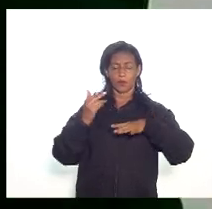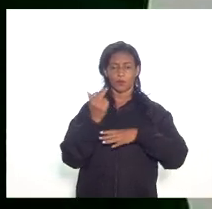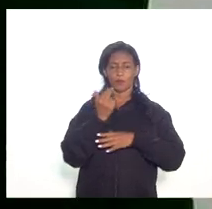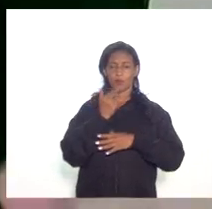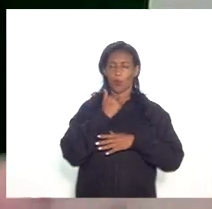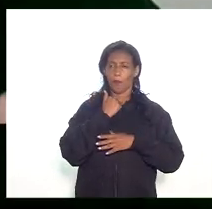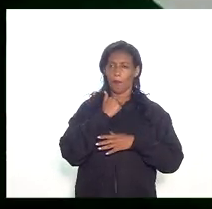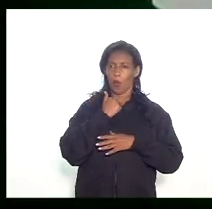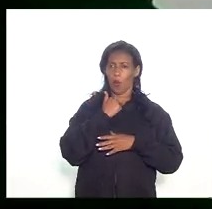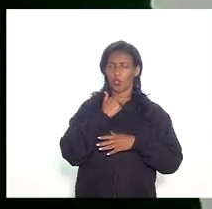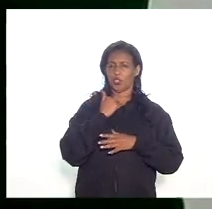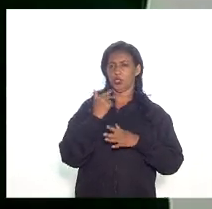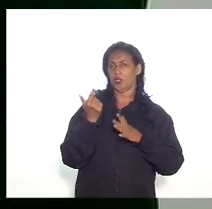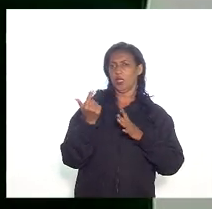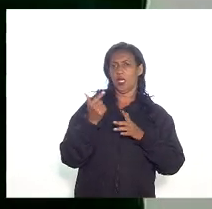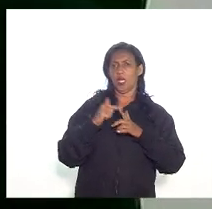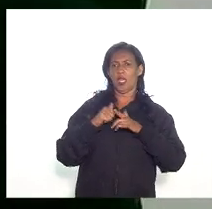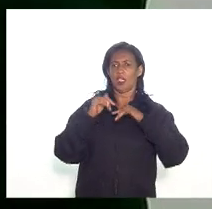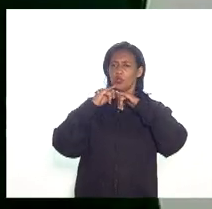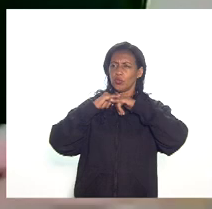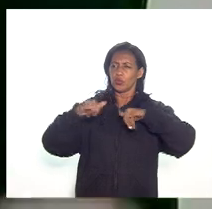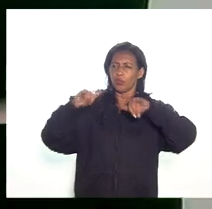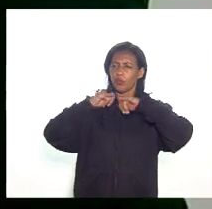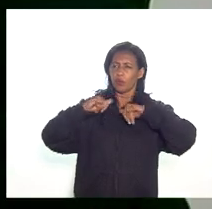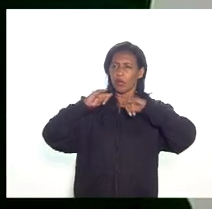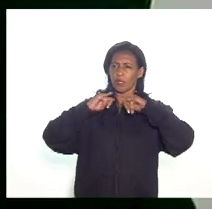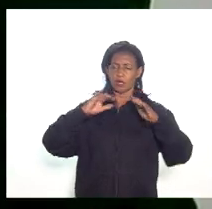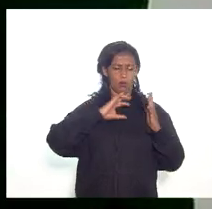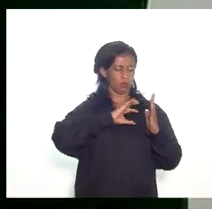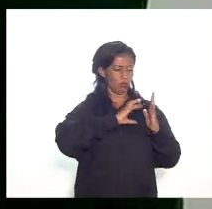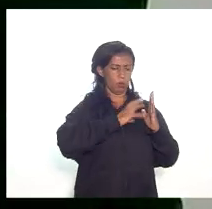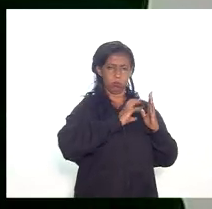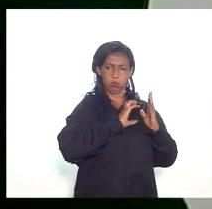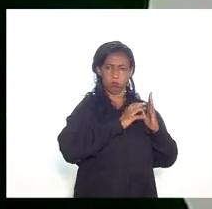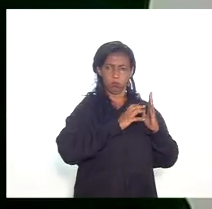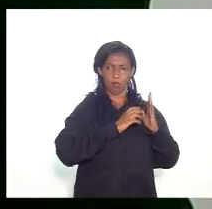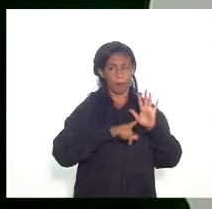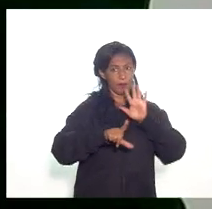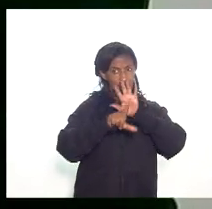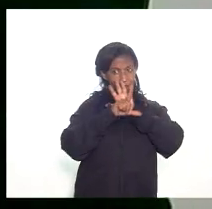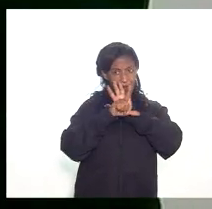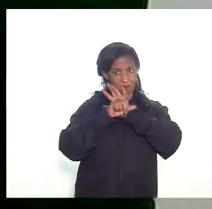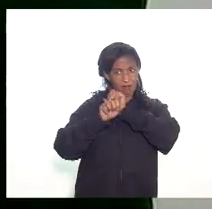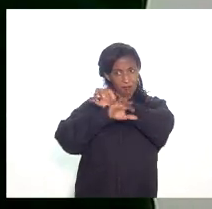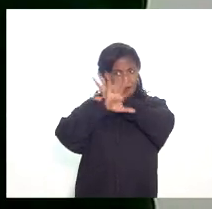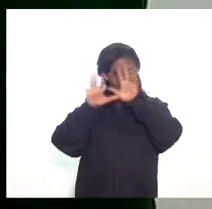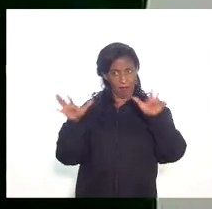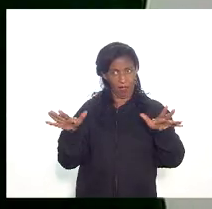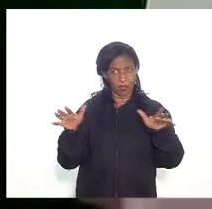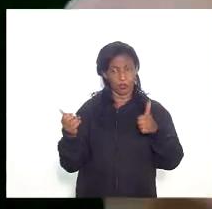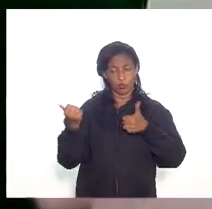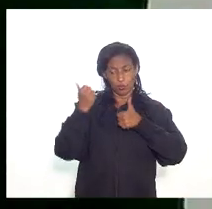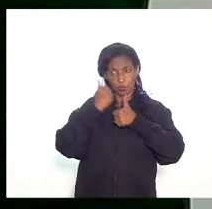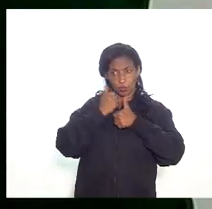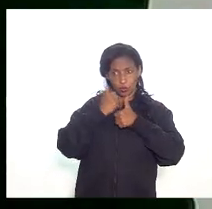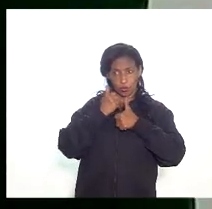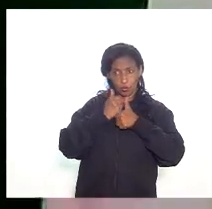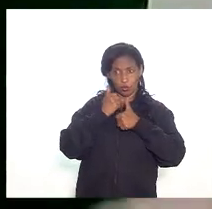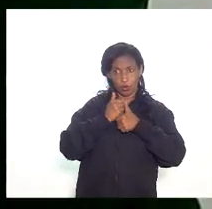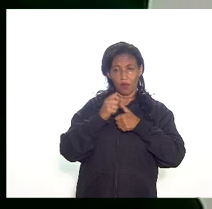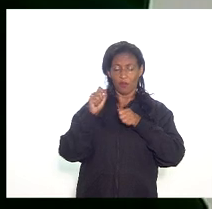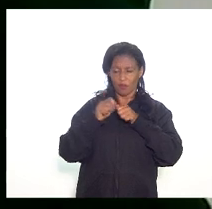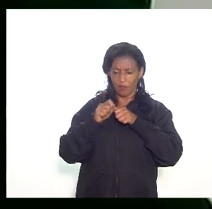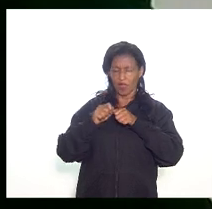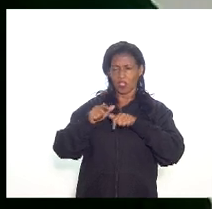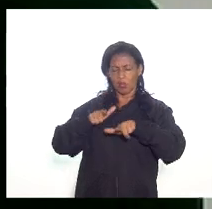propaganda eleitoral e que na lei está clara e específica substitutivo senhor presidente foi trabalhado a várias